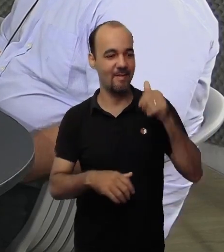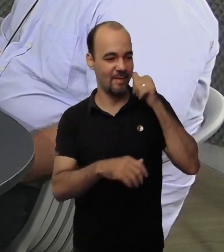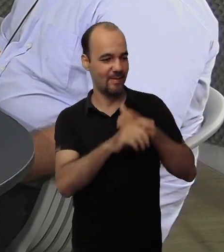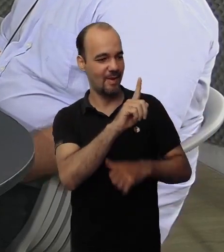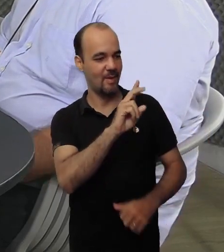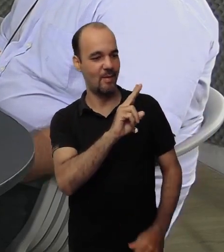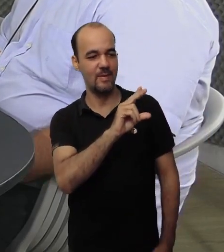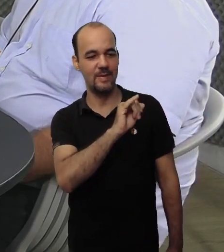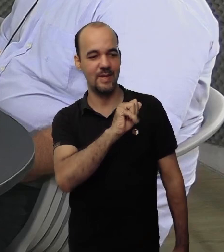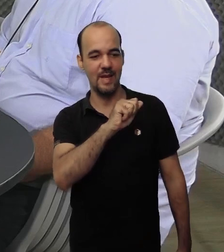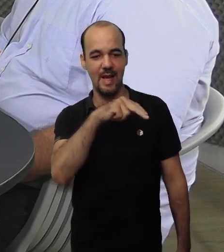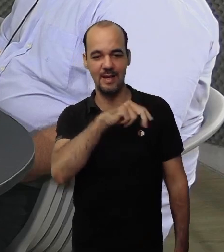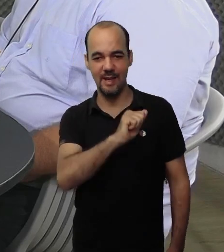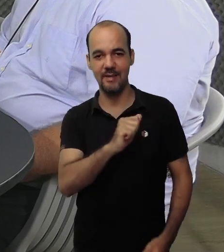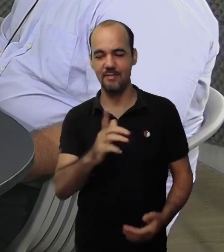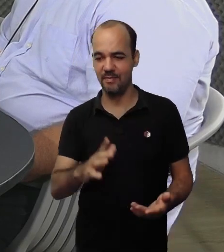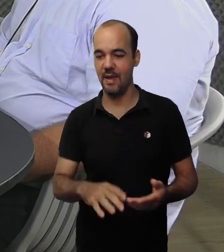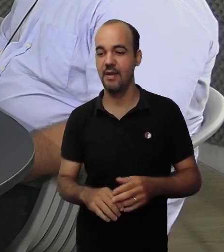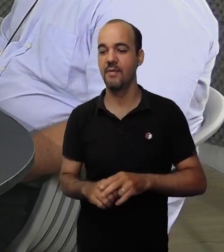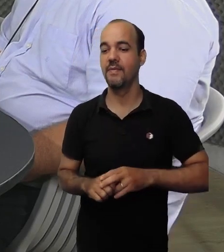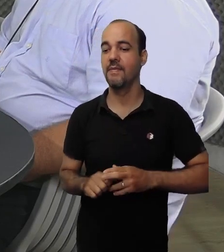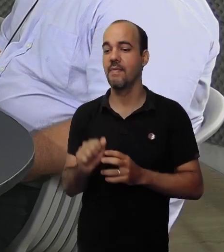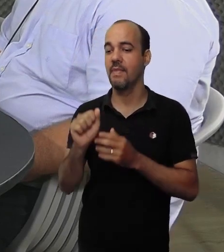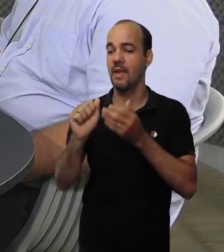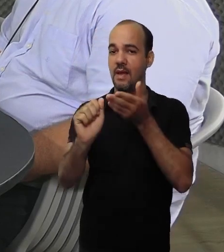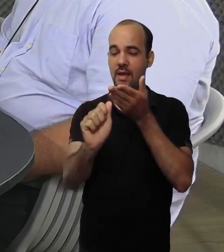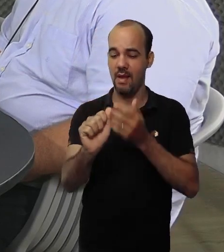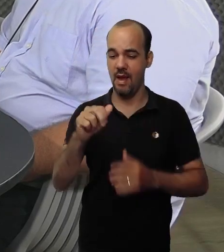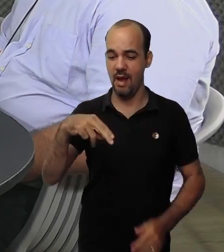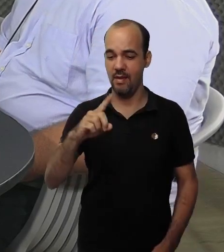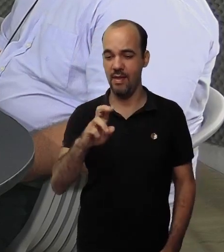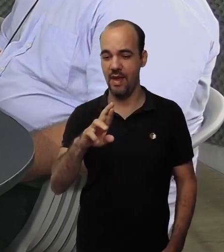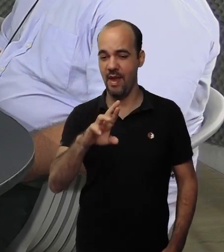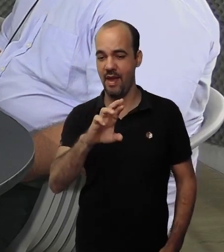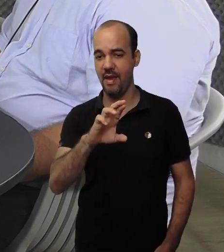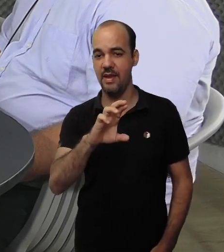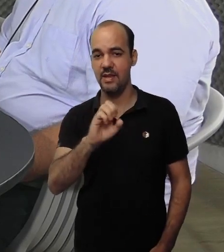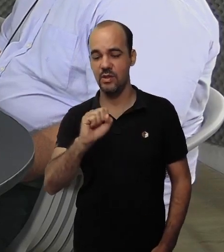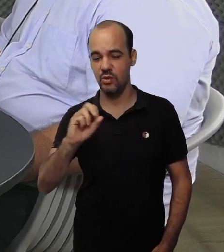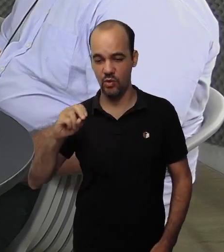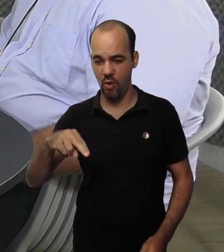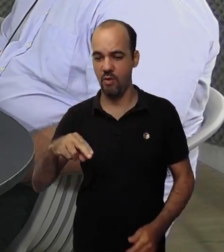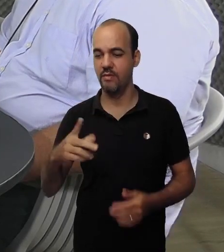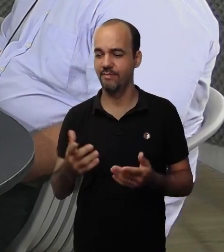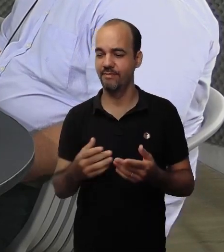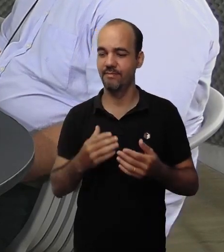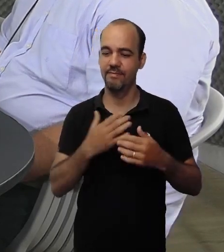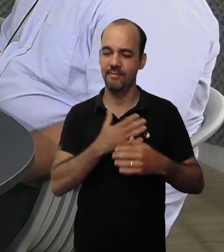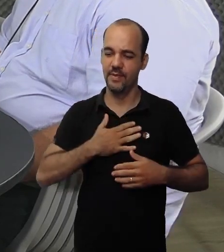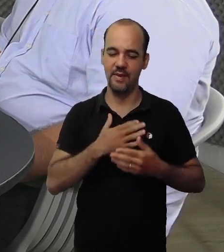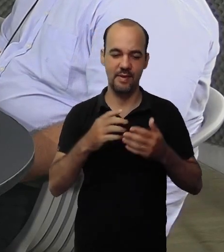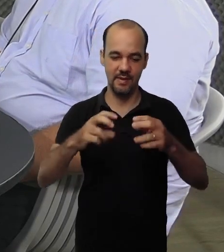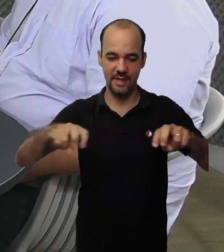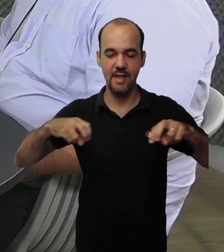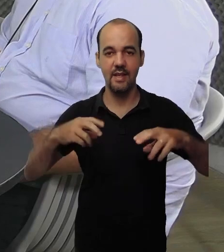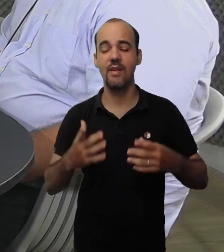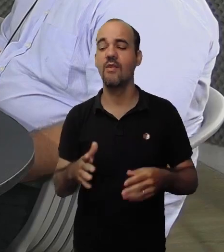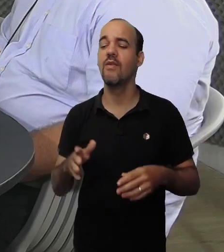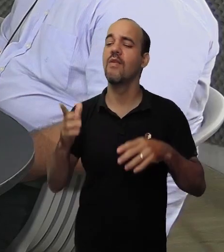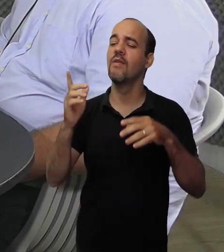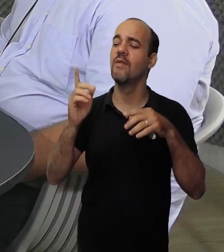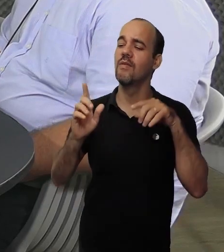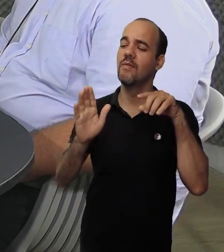Anderson. Agradecido a todos vocês. Então, eu vou voltar à pergunta que a gente tinha feito antes, né? Eu vou começar com o professor